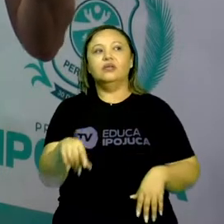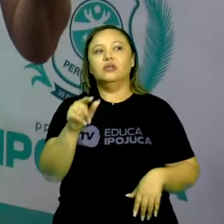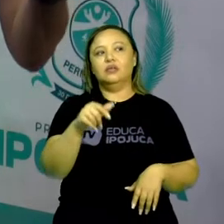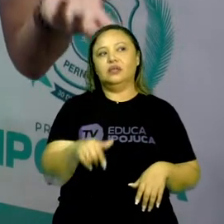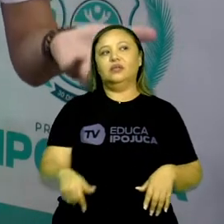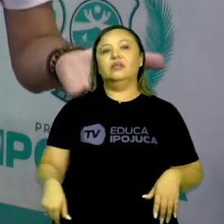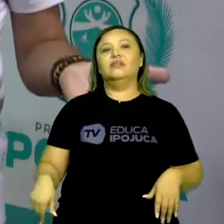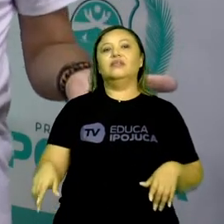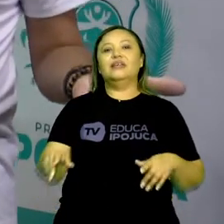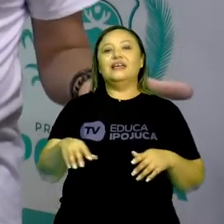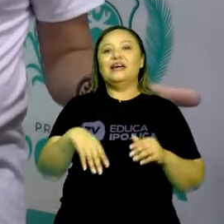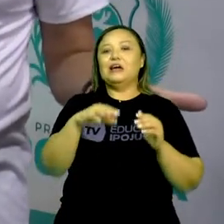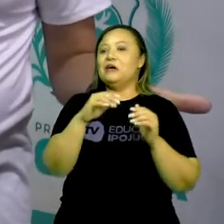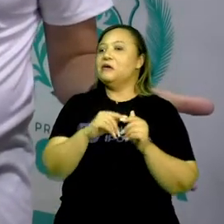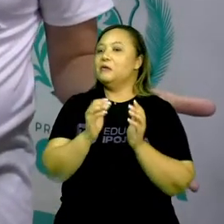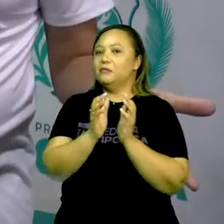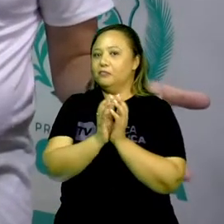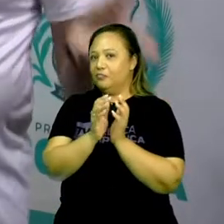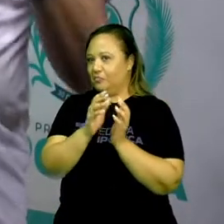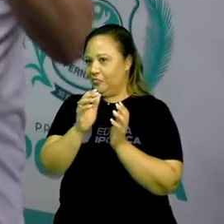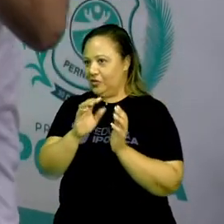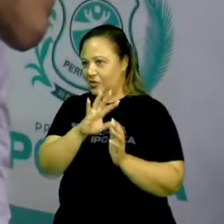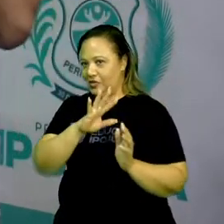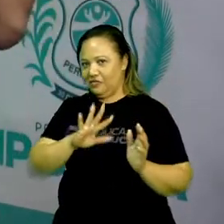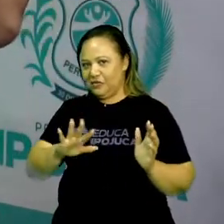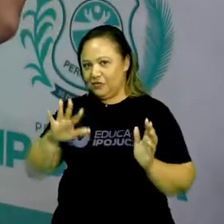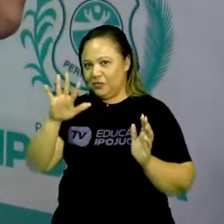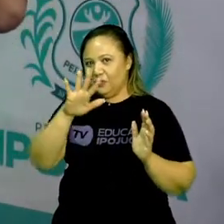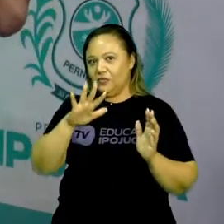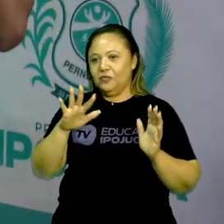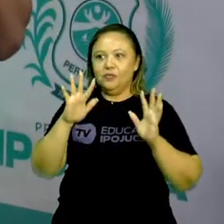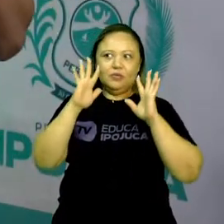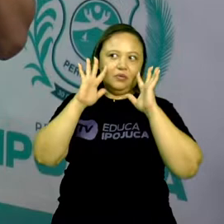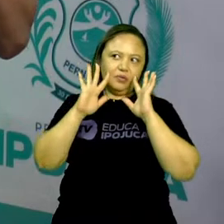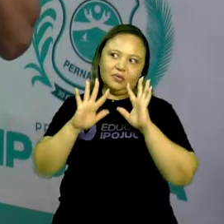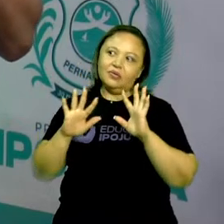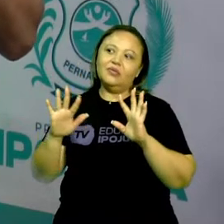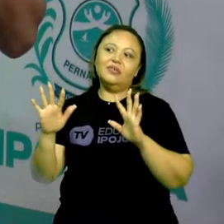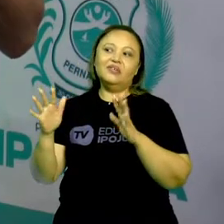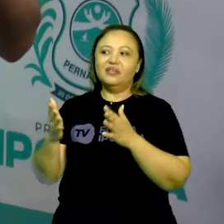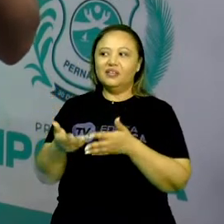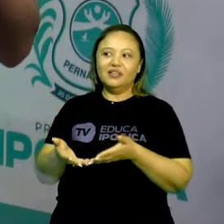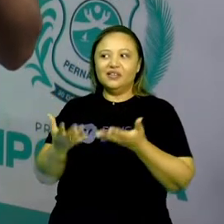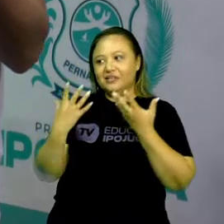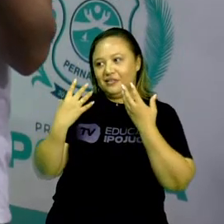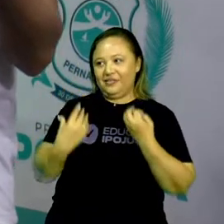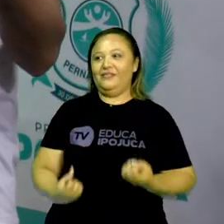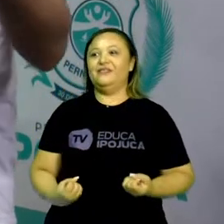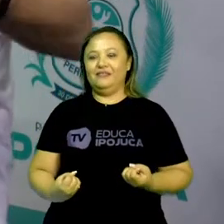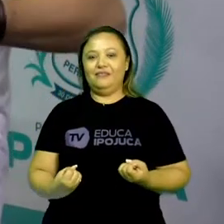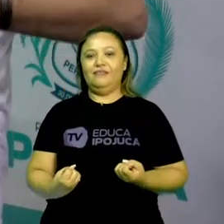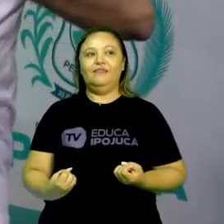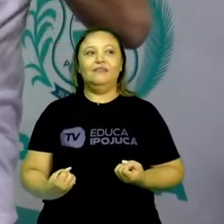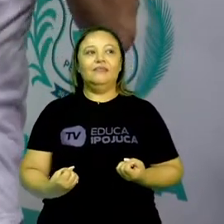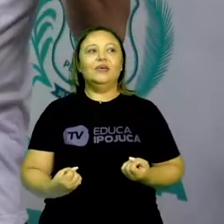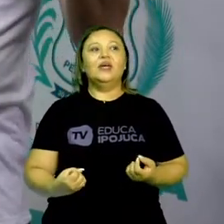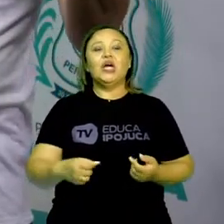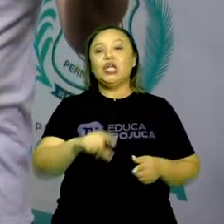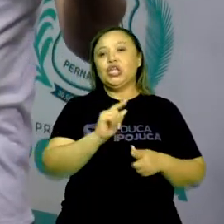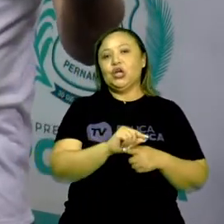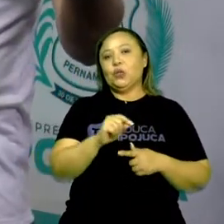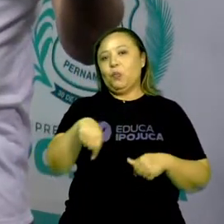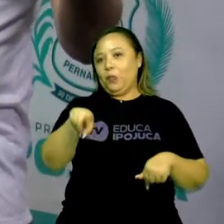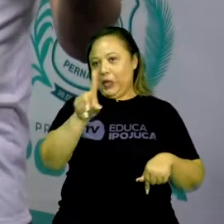coroados, aí Recife se rendeu ao espetáculo. O que é muito chato, né, porque é como se você precisasse fazer sucesso